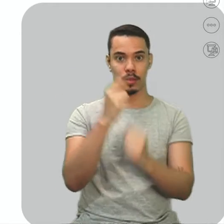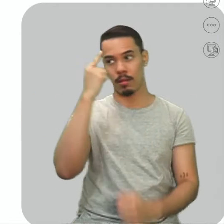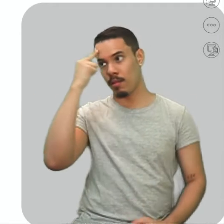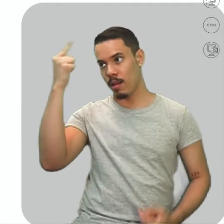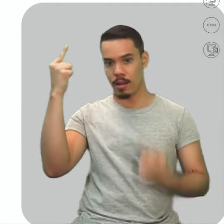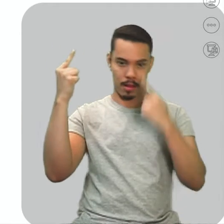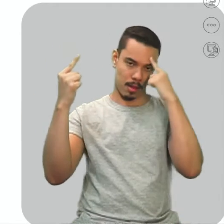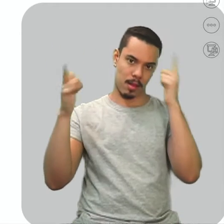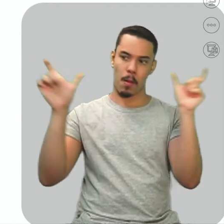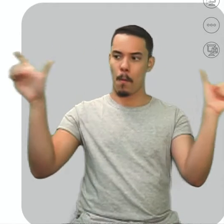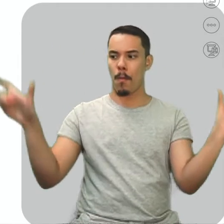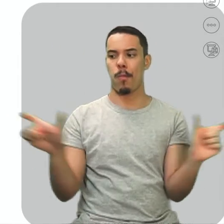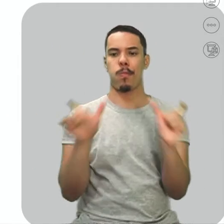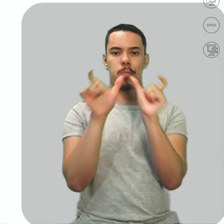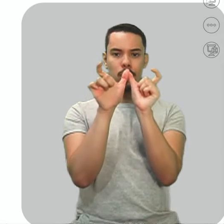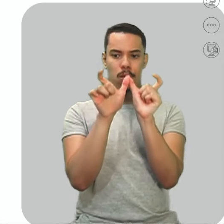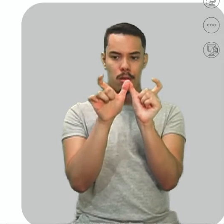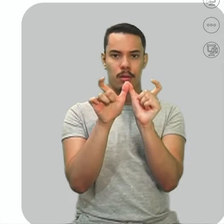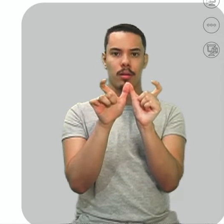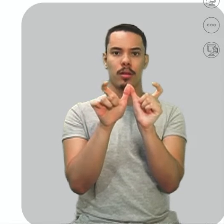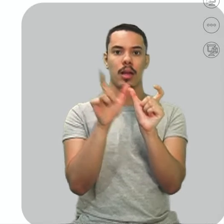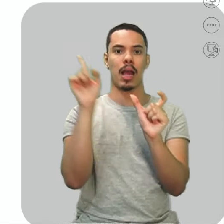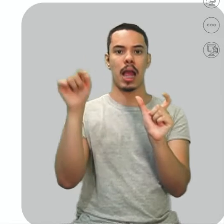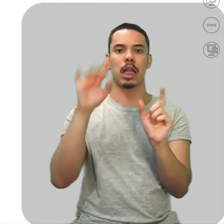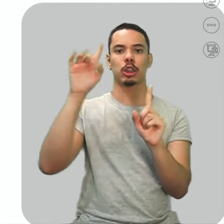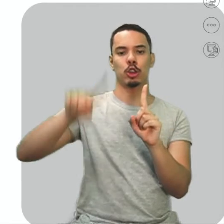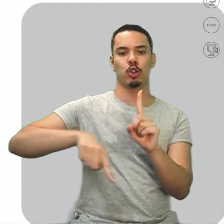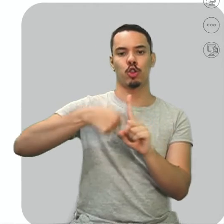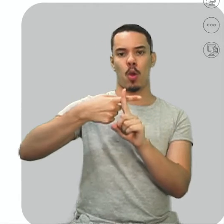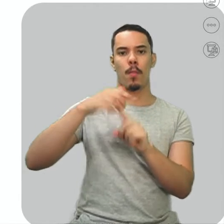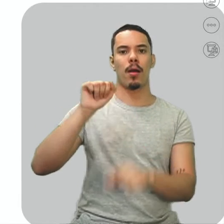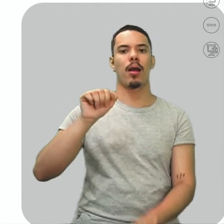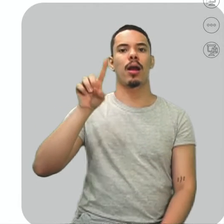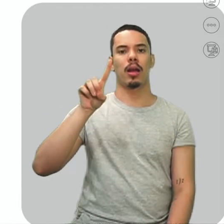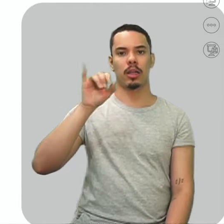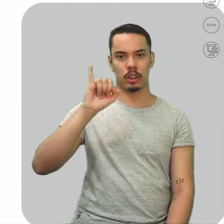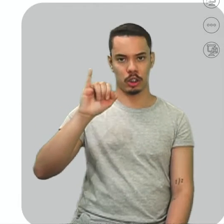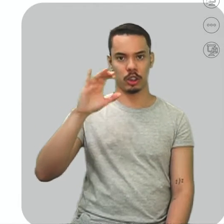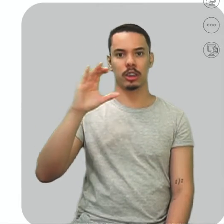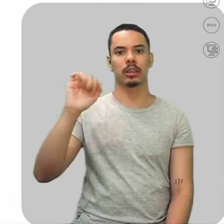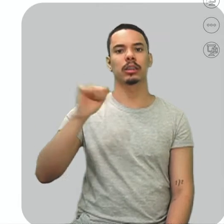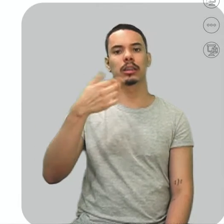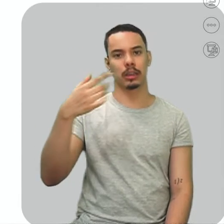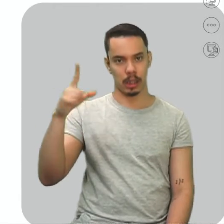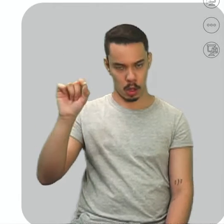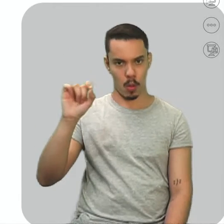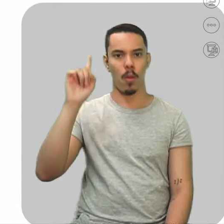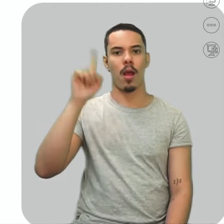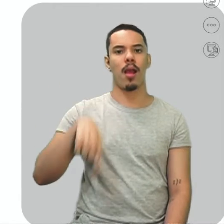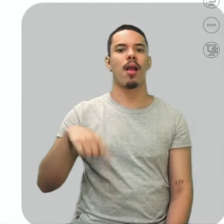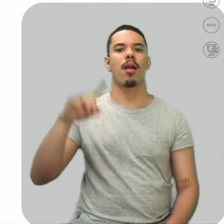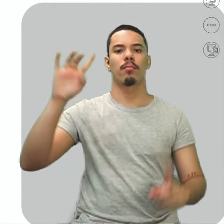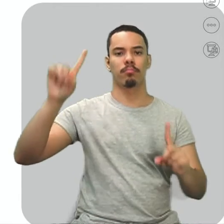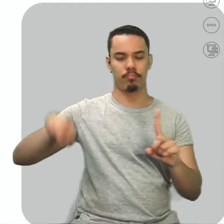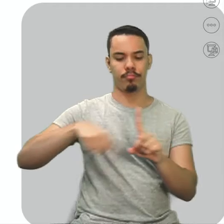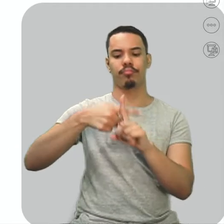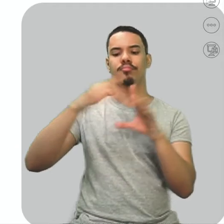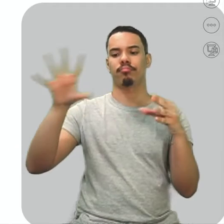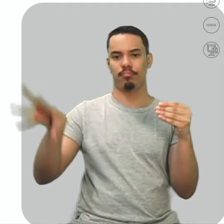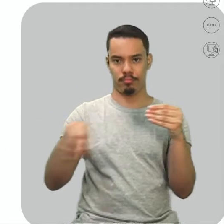né que é uma ideia de que soma de adição a tivesse ativa